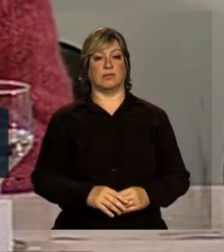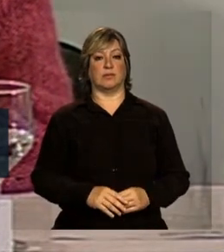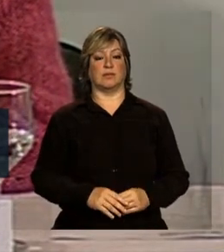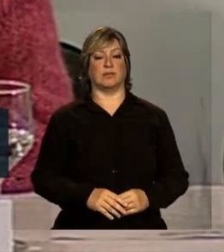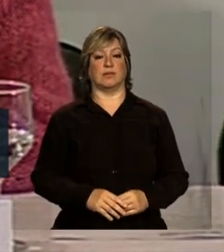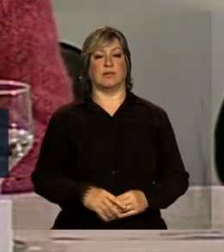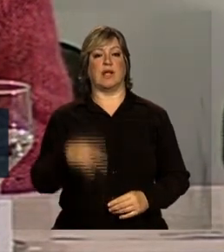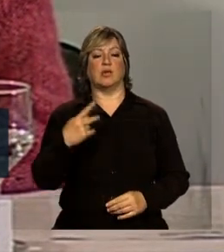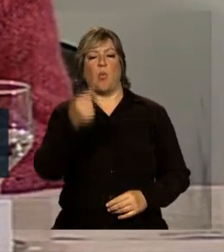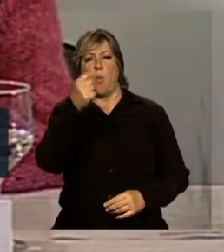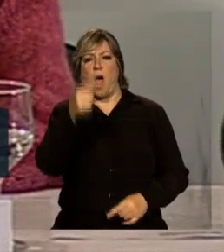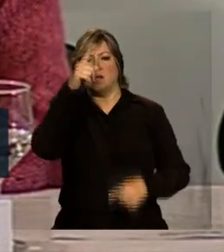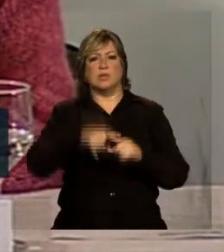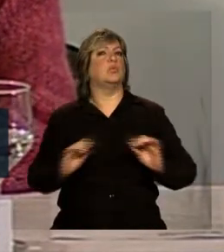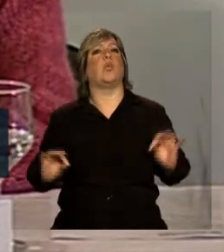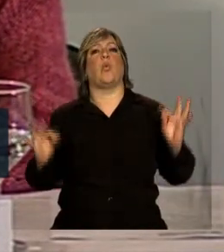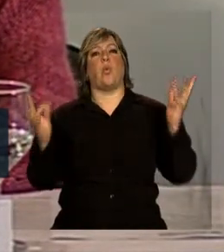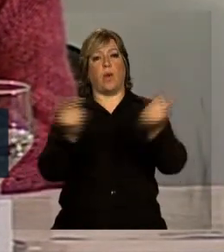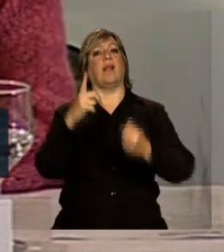em sua quase totalidade tem